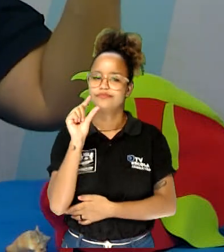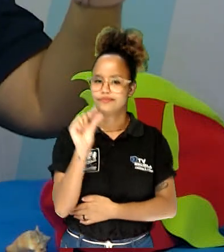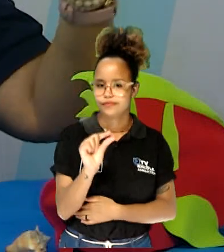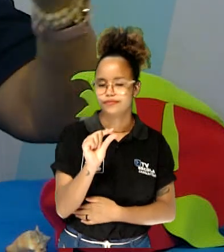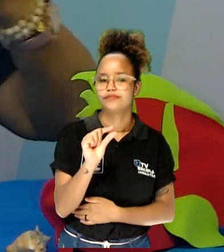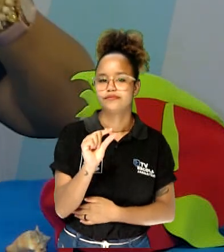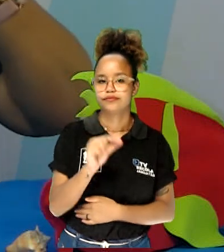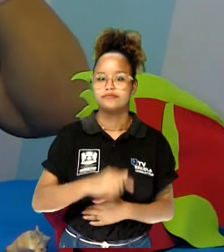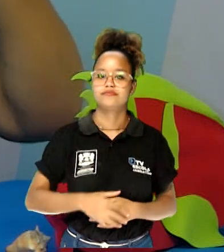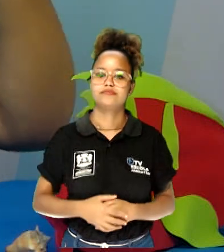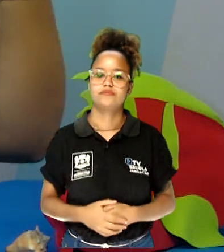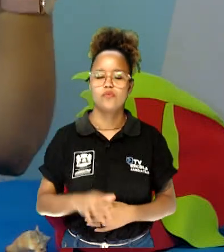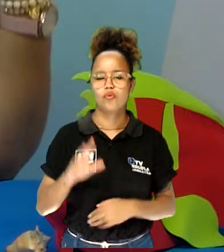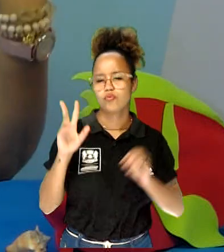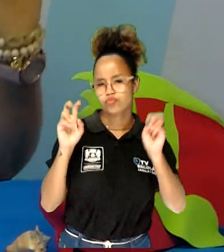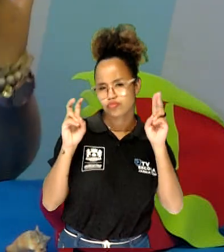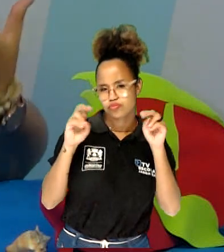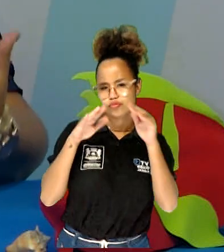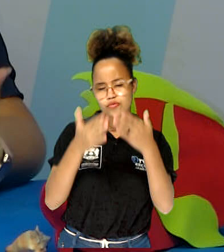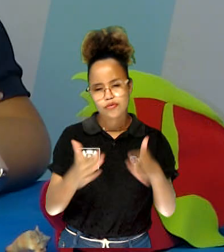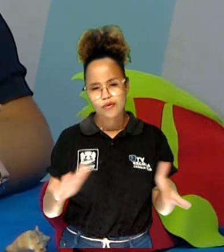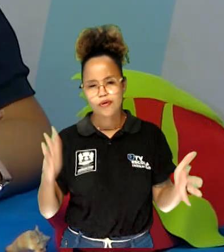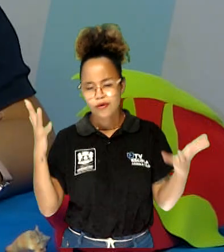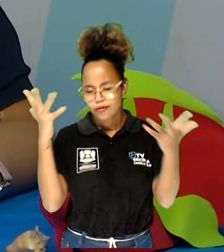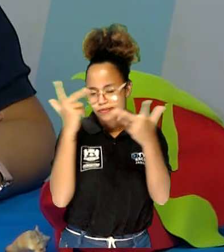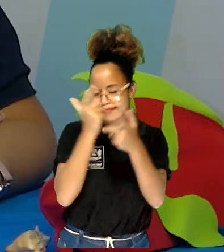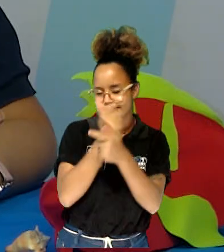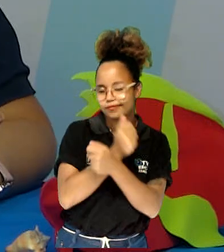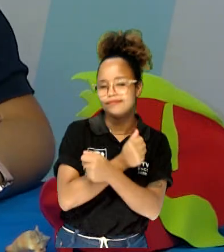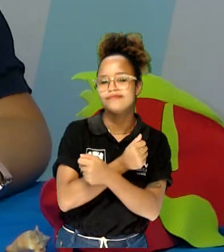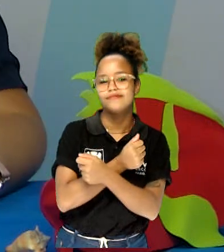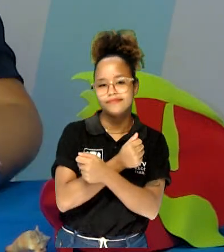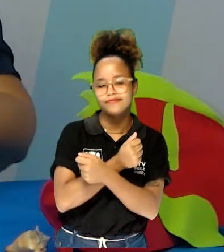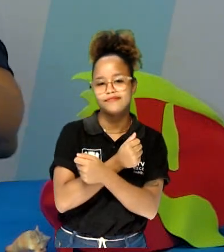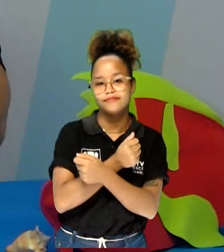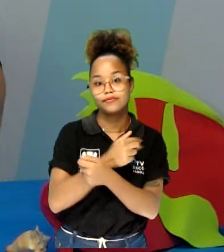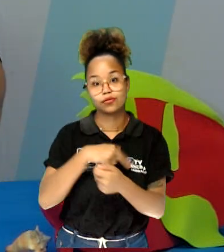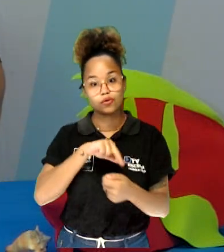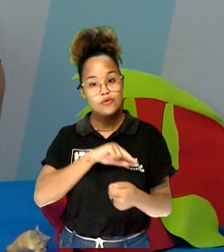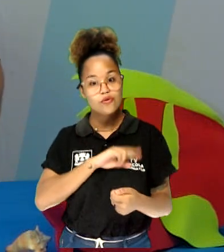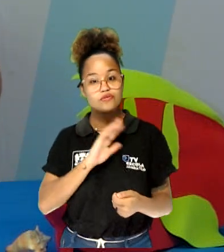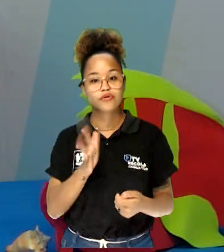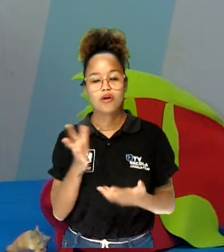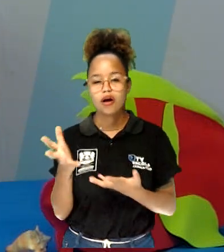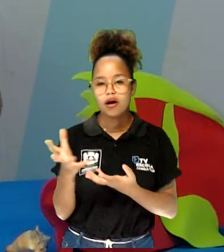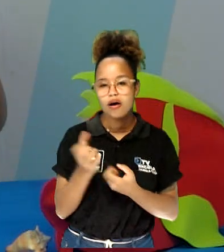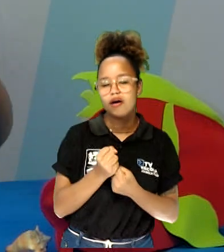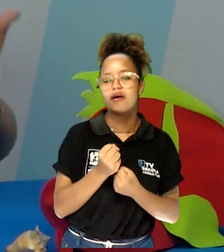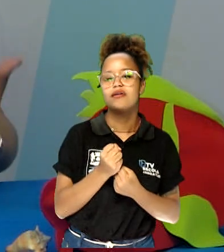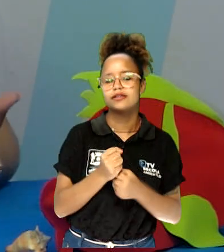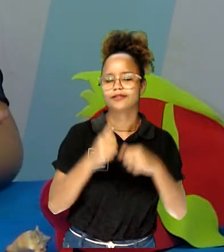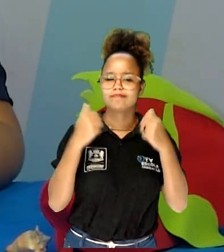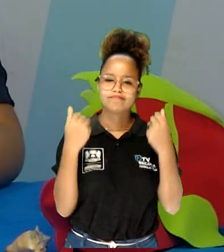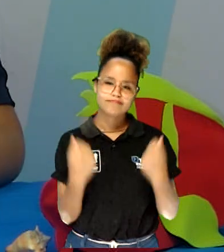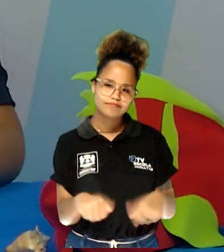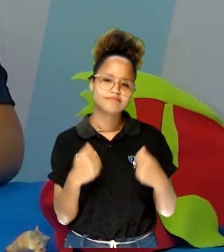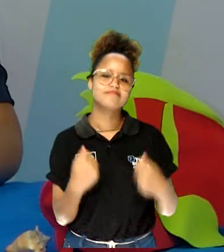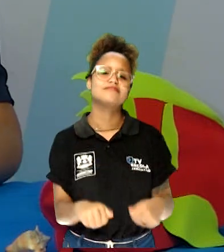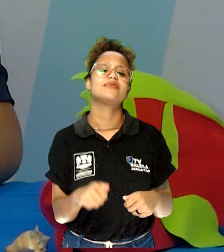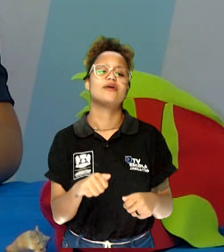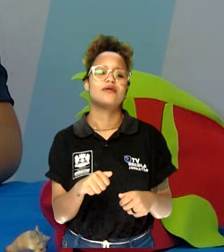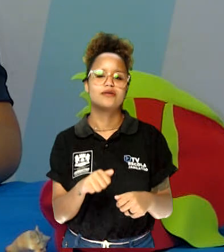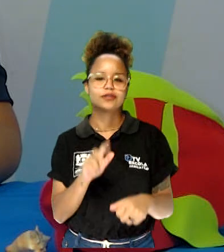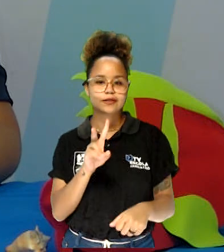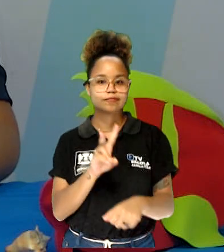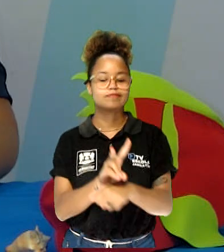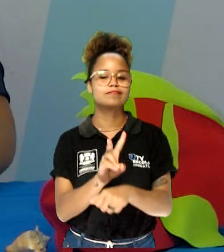pouquinho sobre esse mar tão lindo que nós acolhemos e que nós precisamos defender,